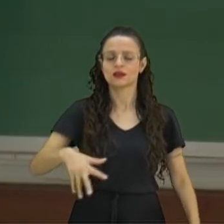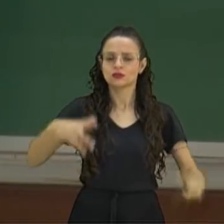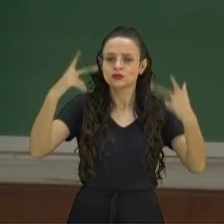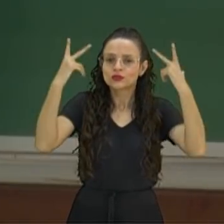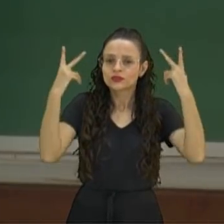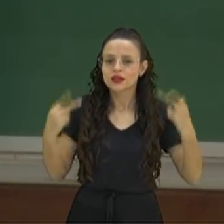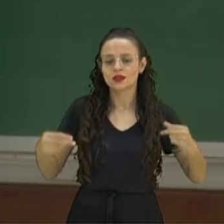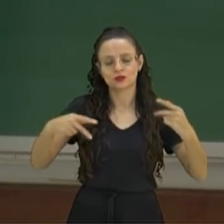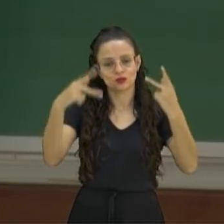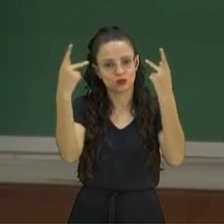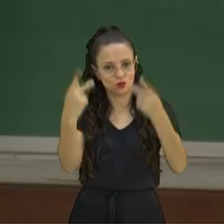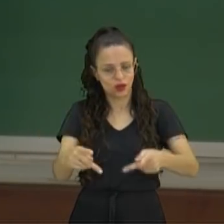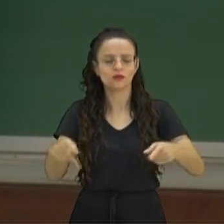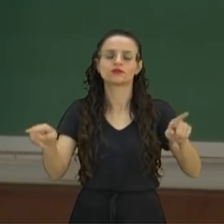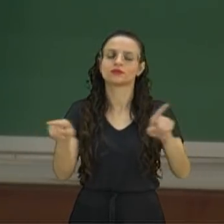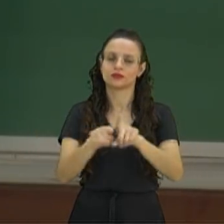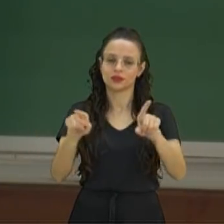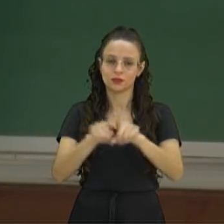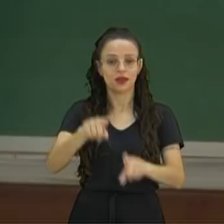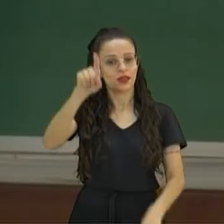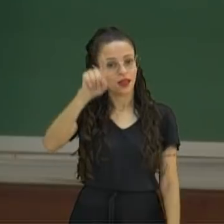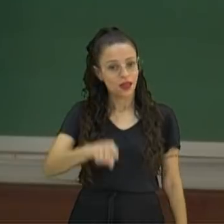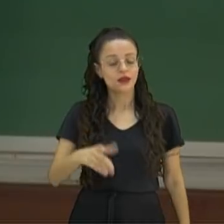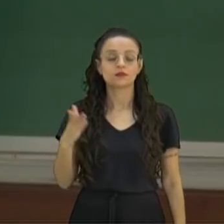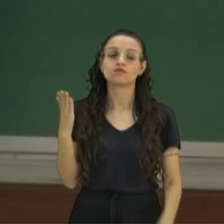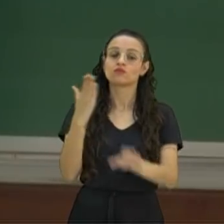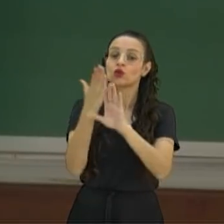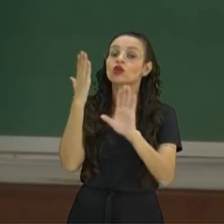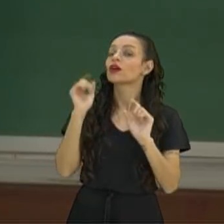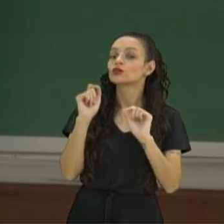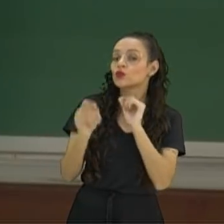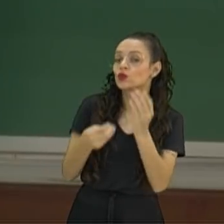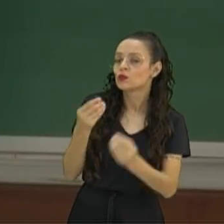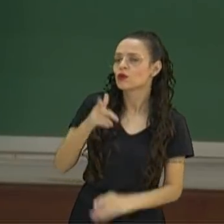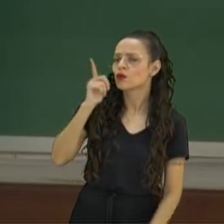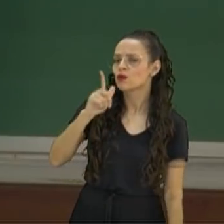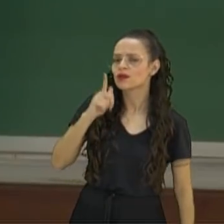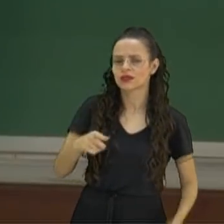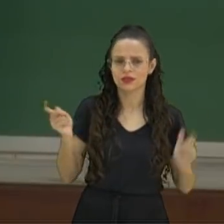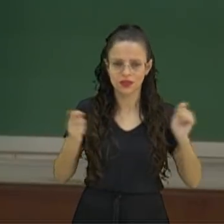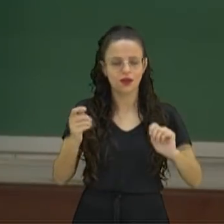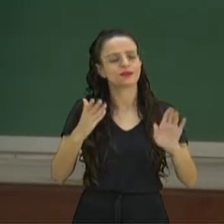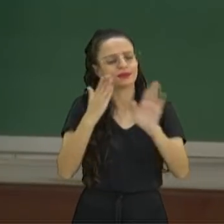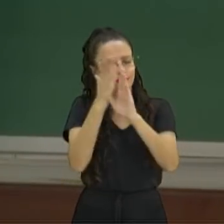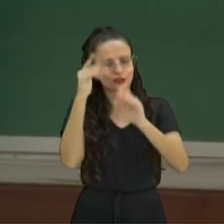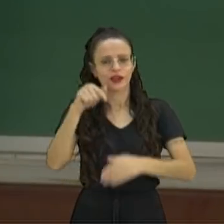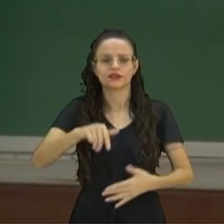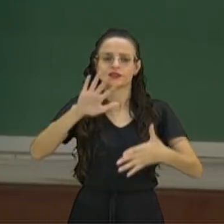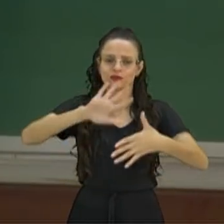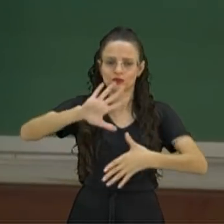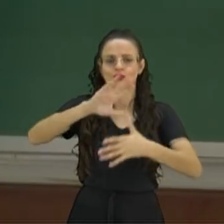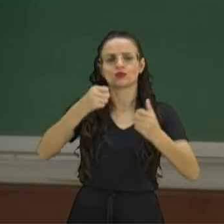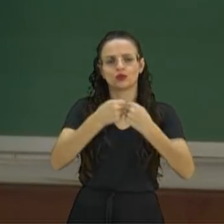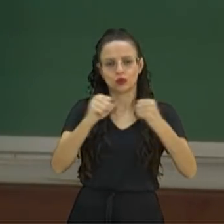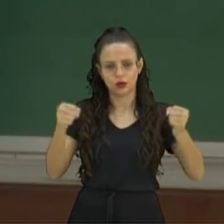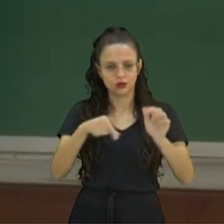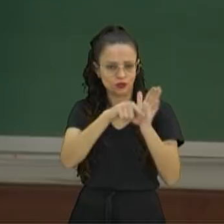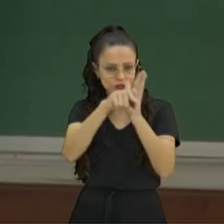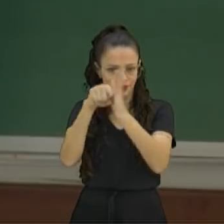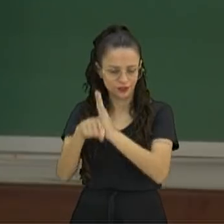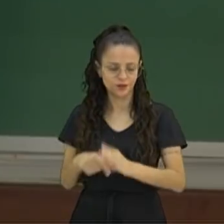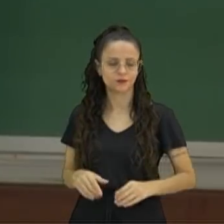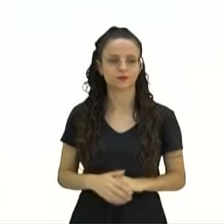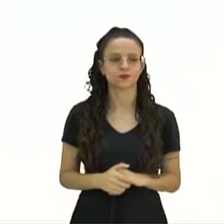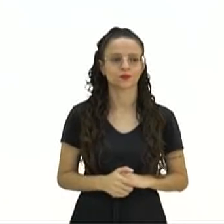que a gente diz, são produtos do estudo da cartografia ali, da maneira como isso é representado no papel,